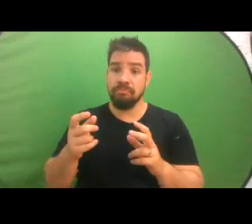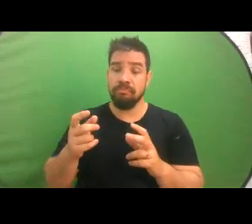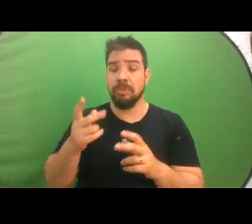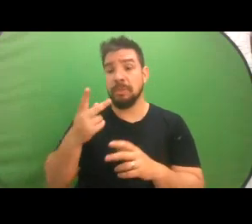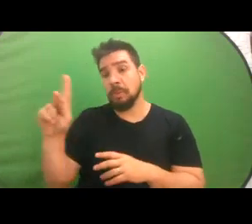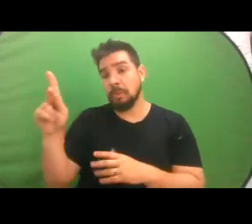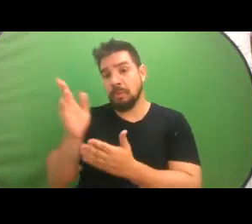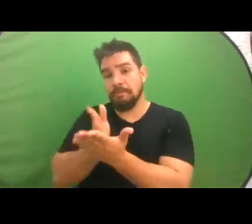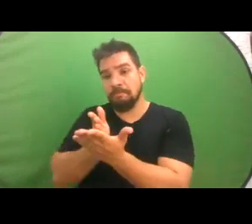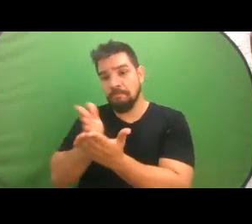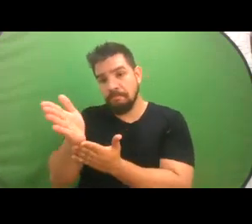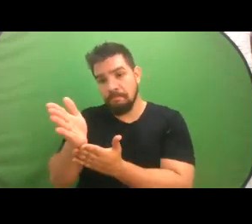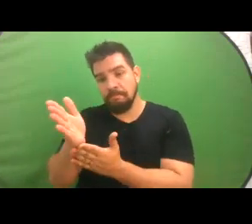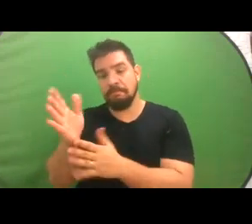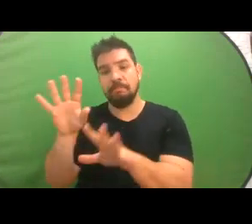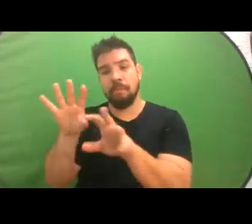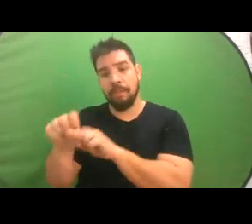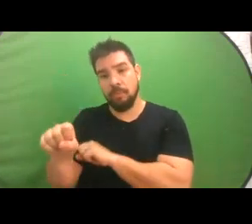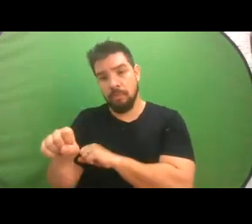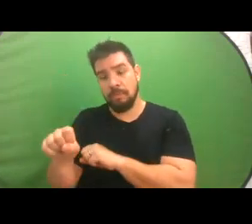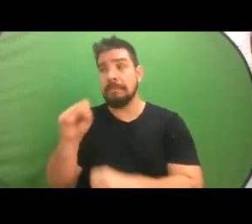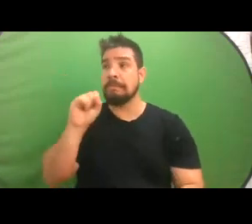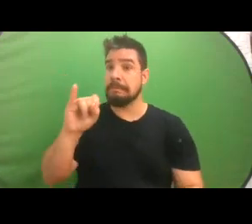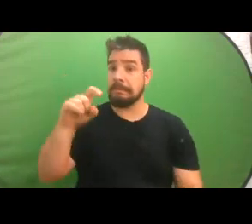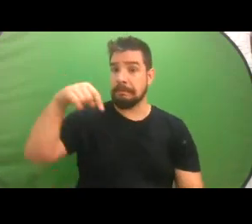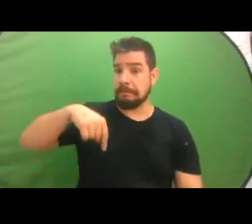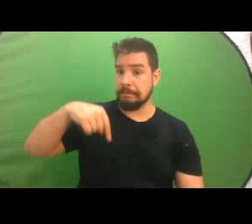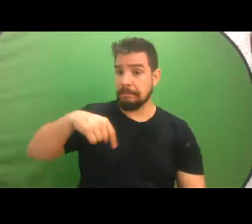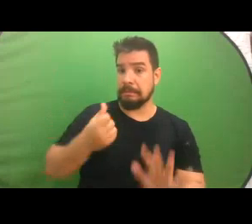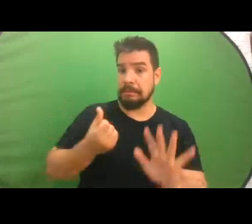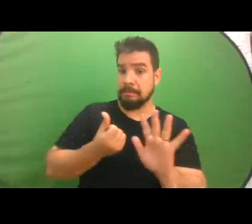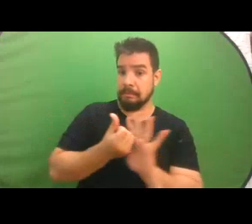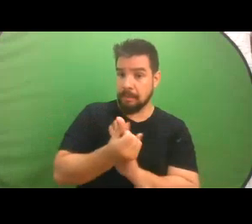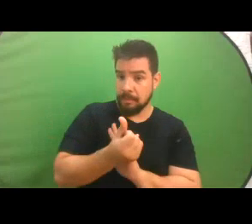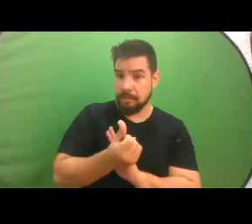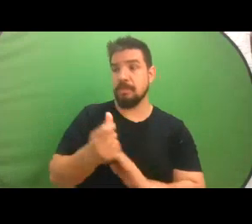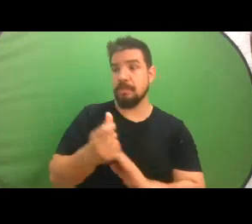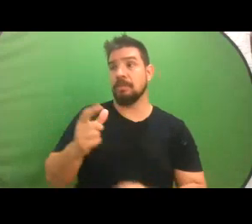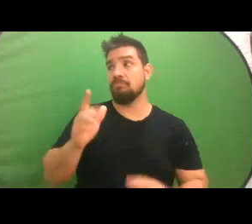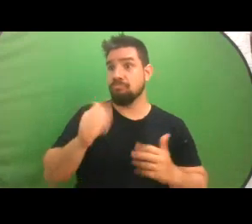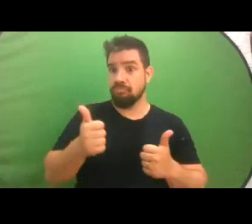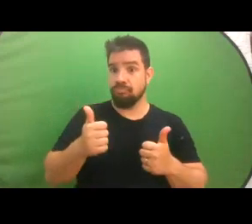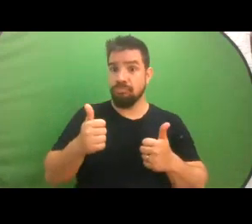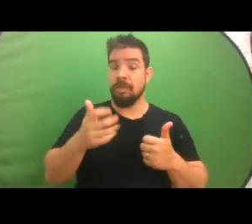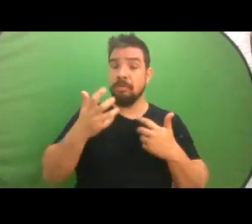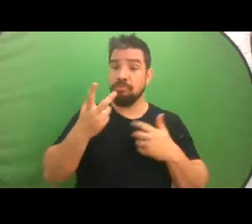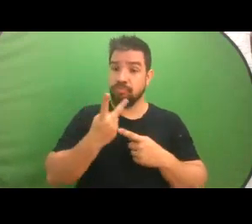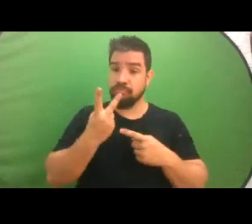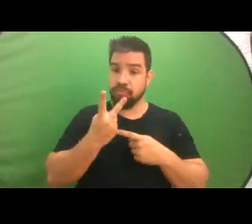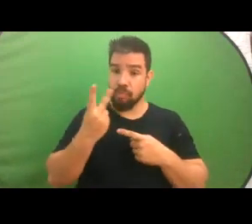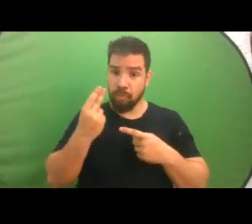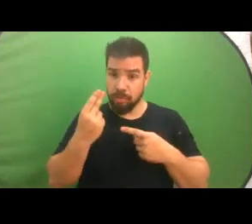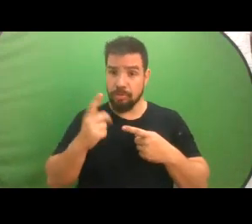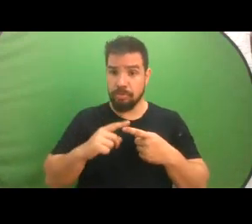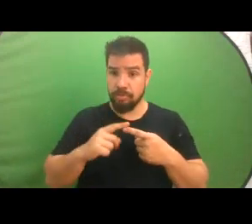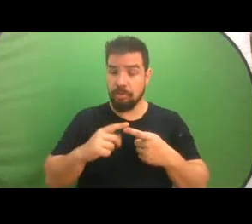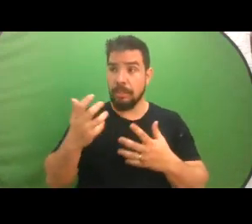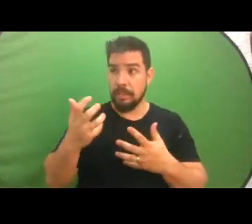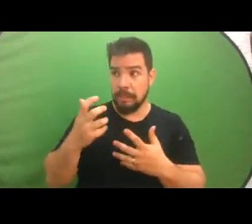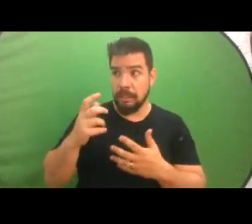habilitação que vocês escolheram. E quem, porventura, neste semestre, está com a habilitação completa e quer mudar para o semestre que vem,